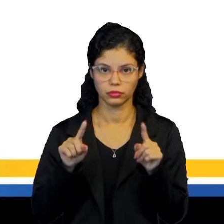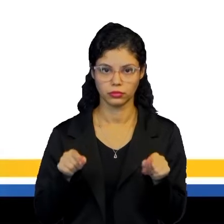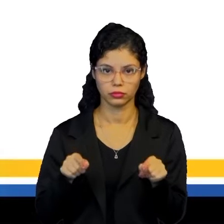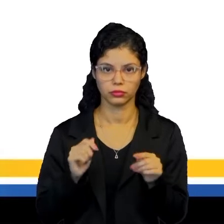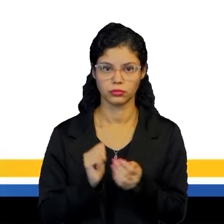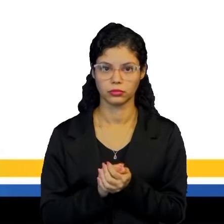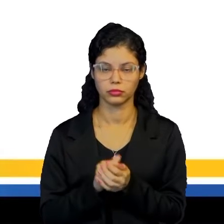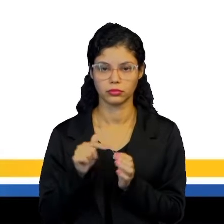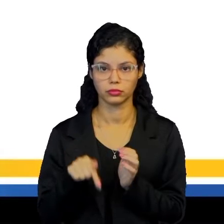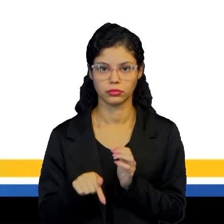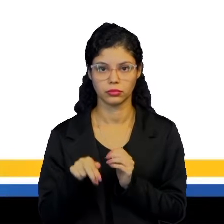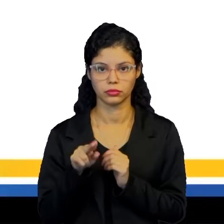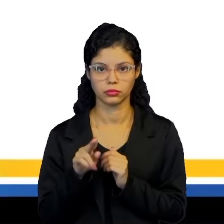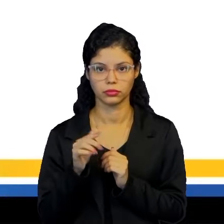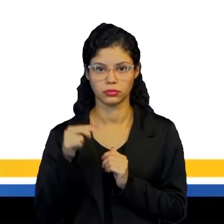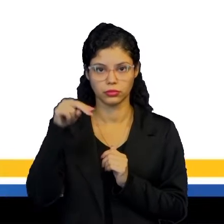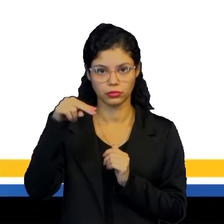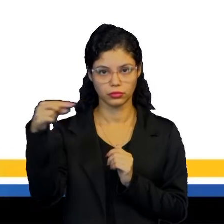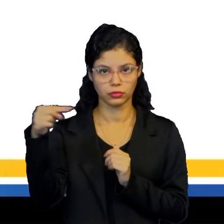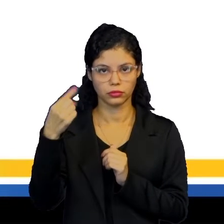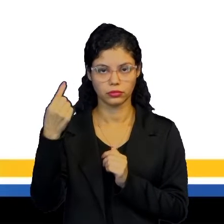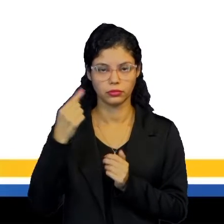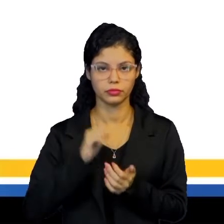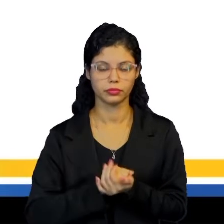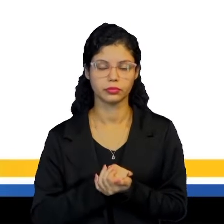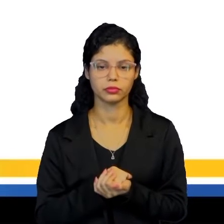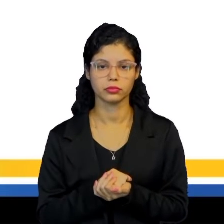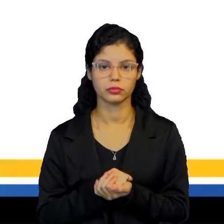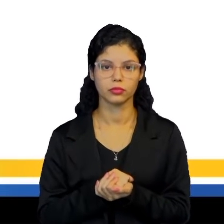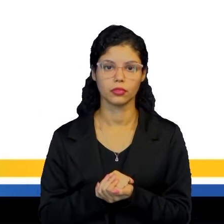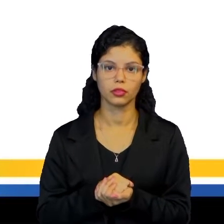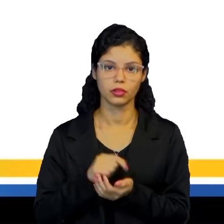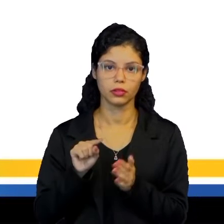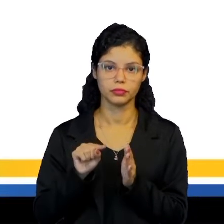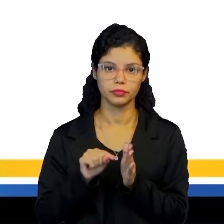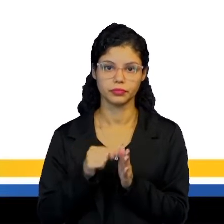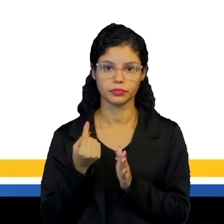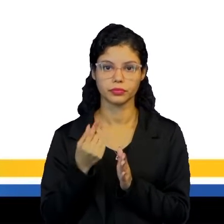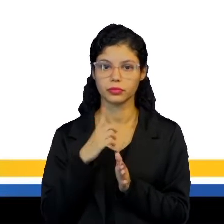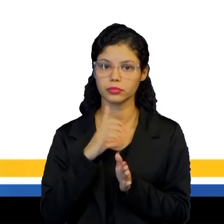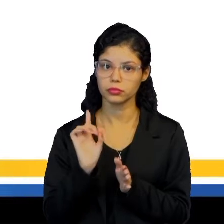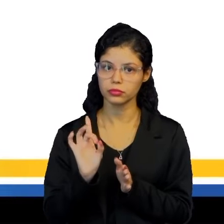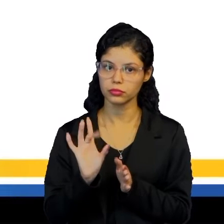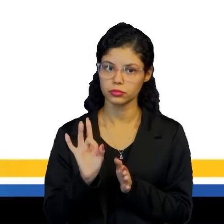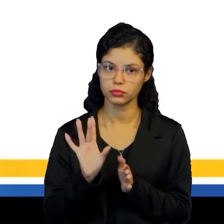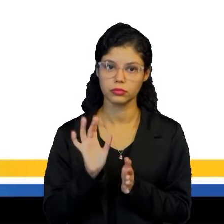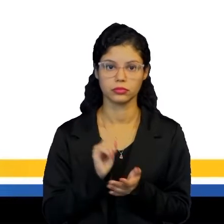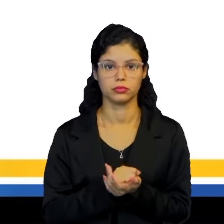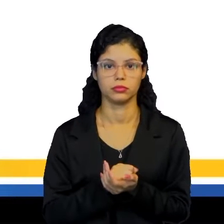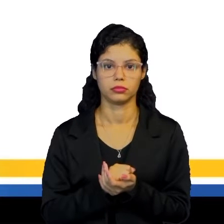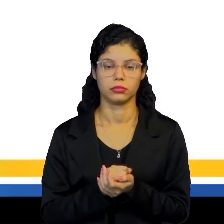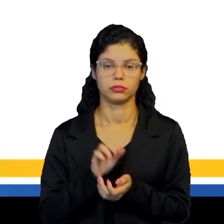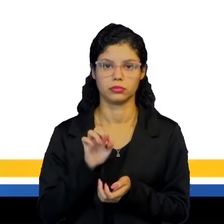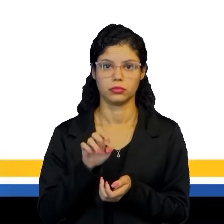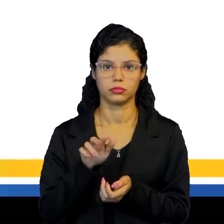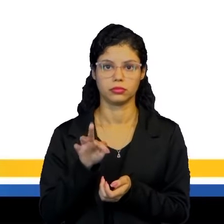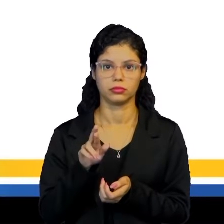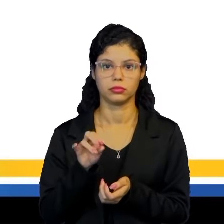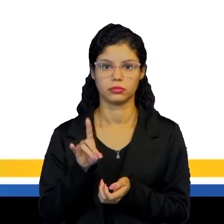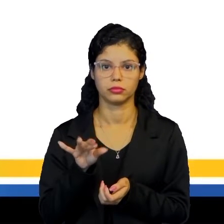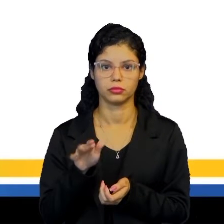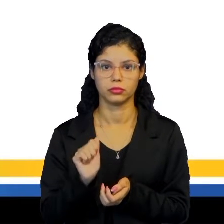parênteses, Q elevado a N menos 1, tá? Nesse primeiro momento, eu só coloquei em